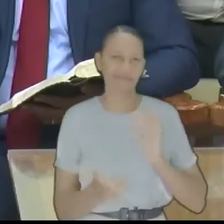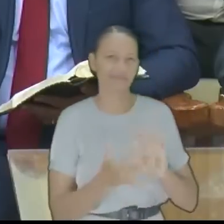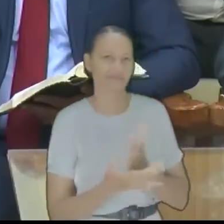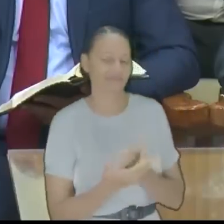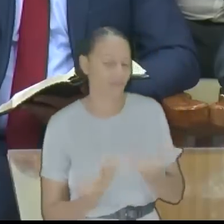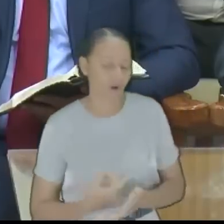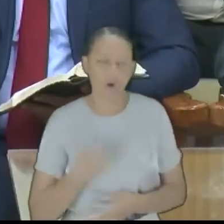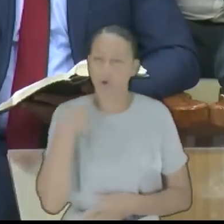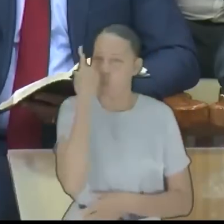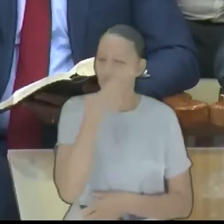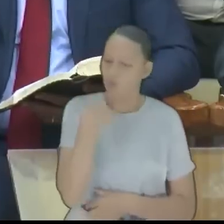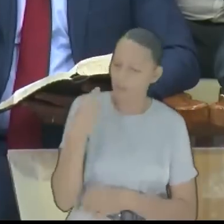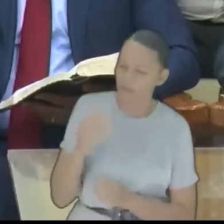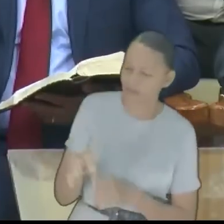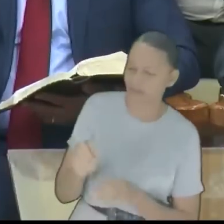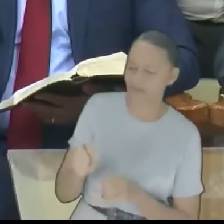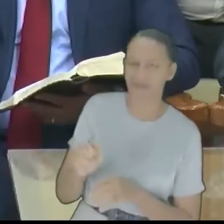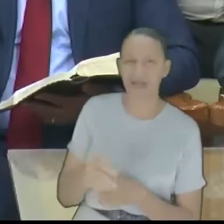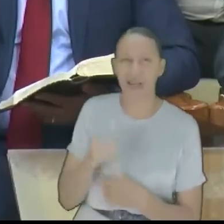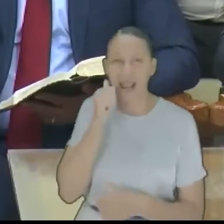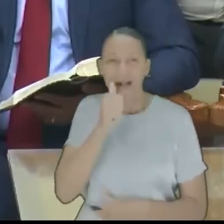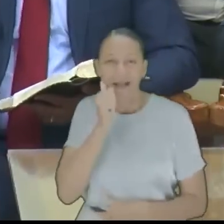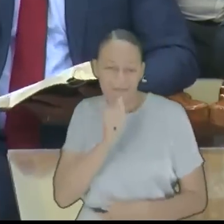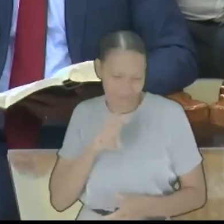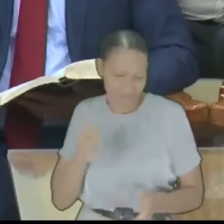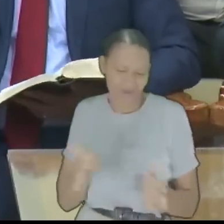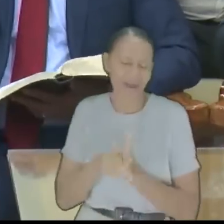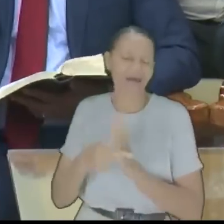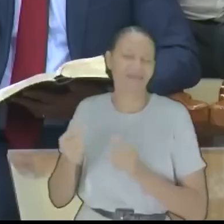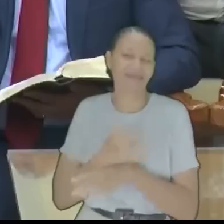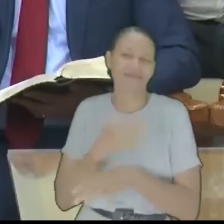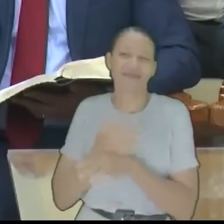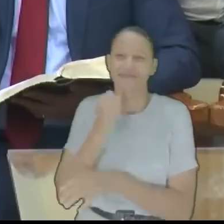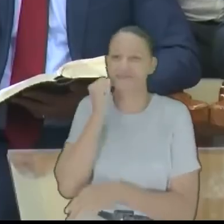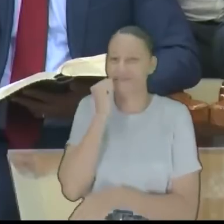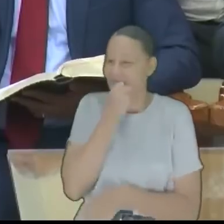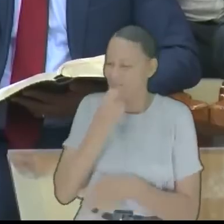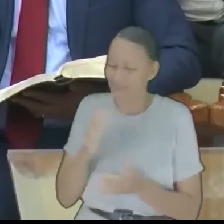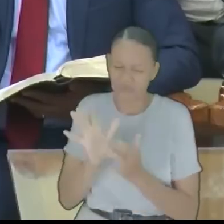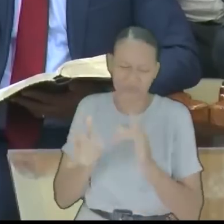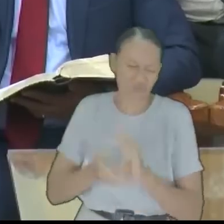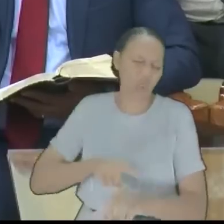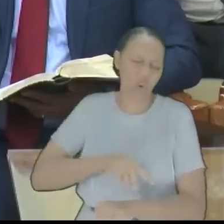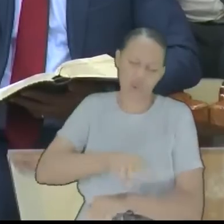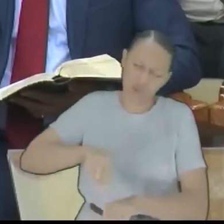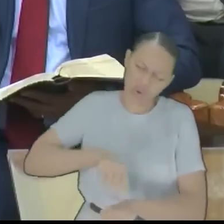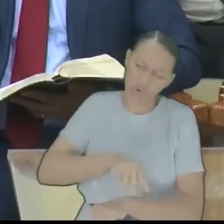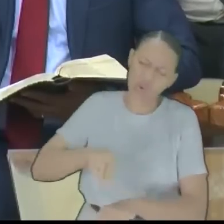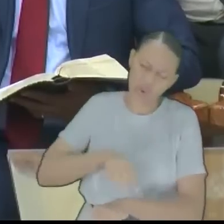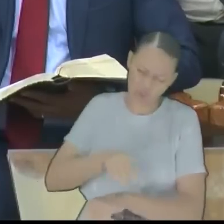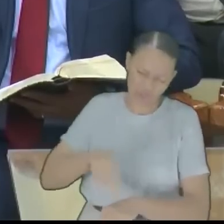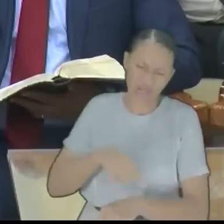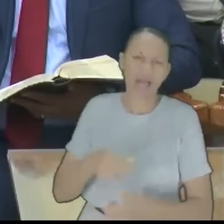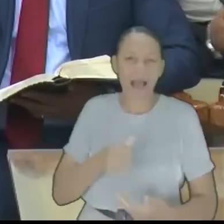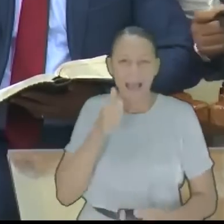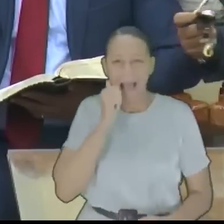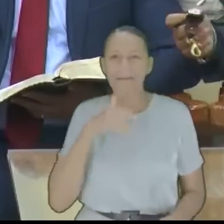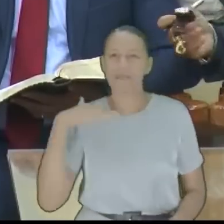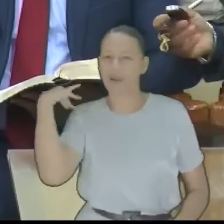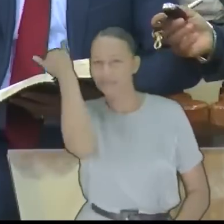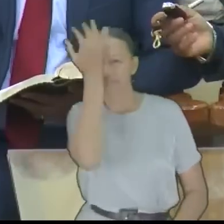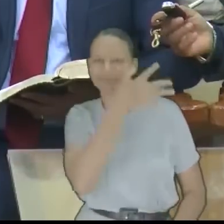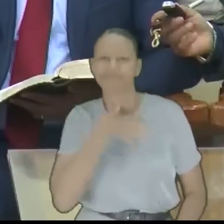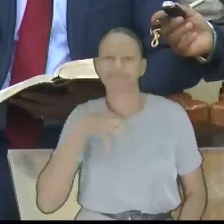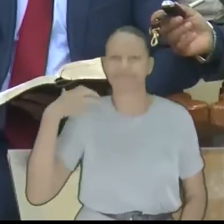passou horas ensinando a mulher samaritana. Jesus passou horas ensinando a Maria Madalena.